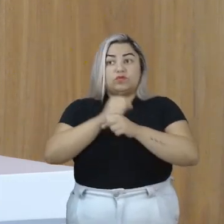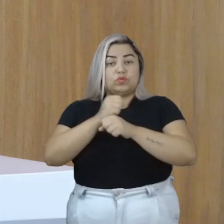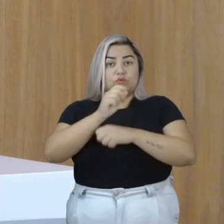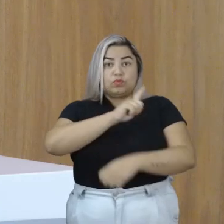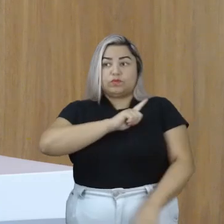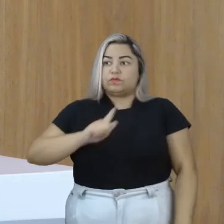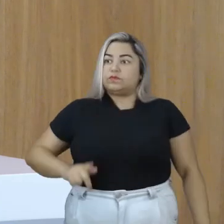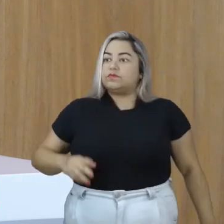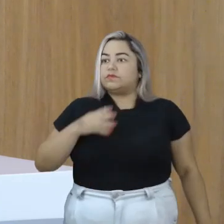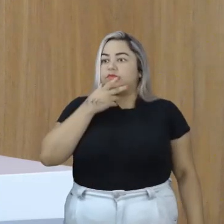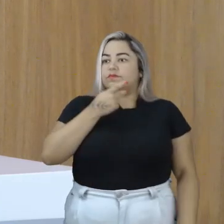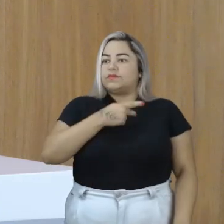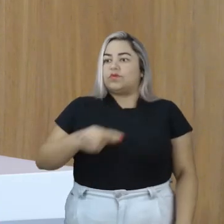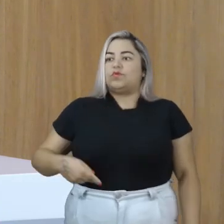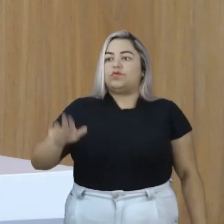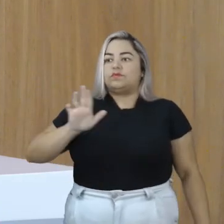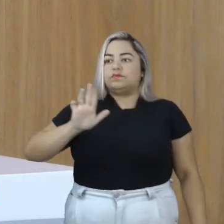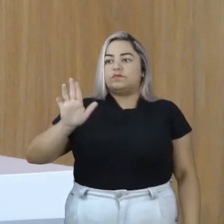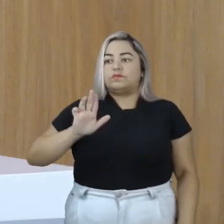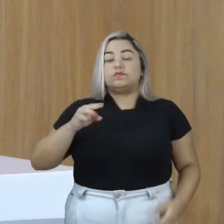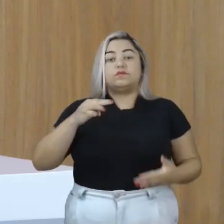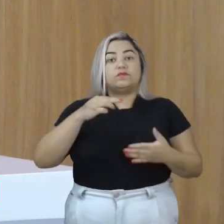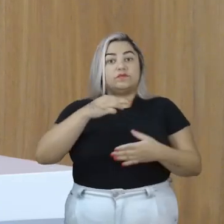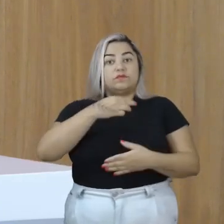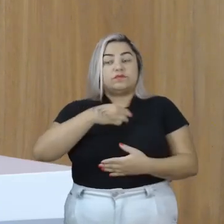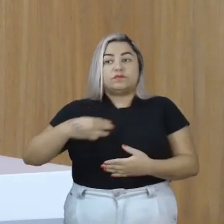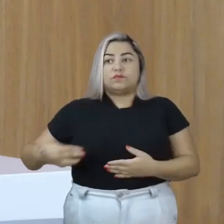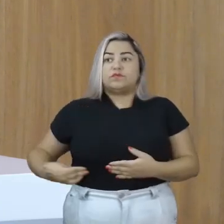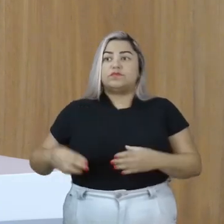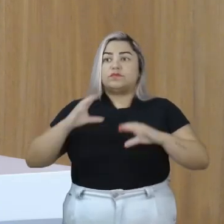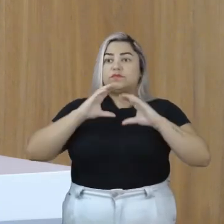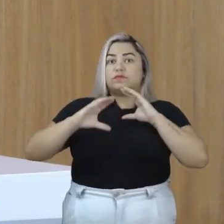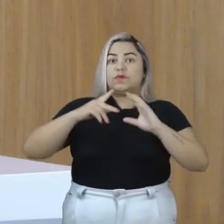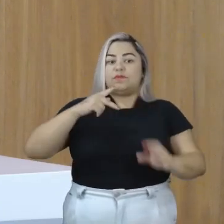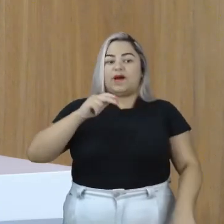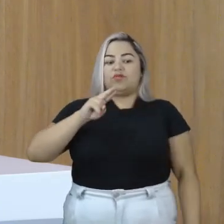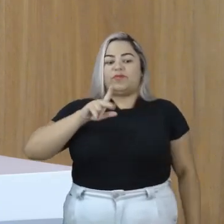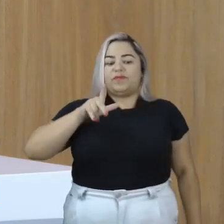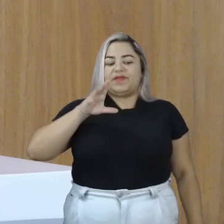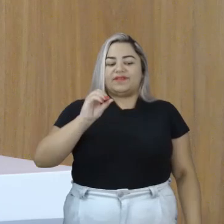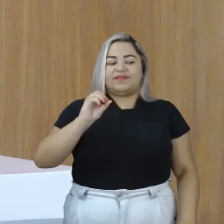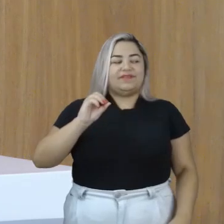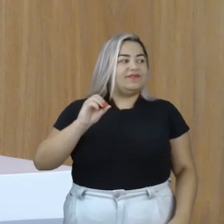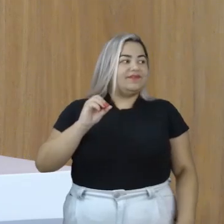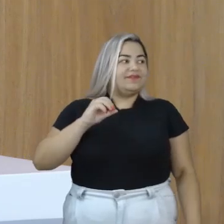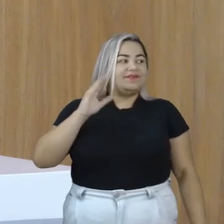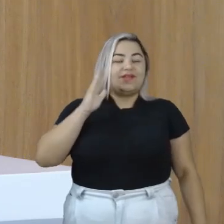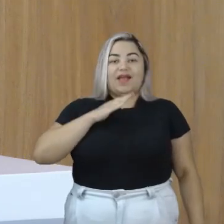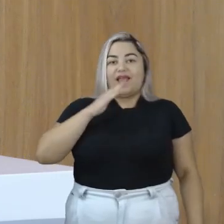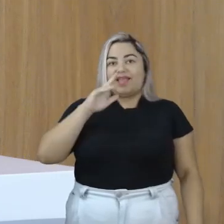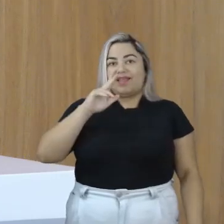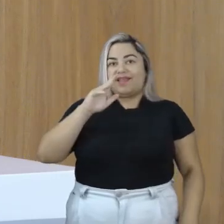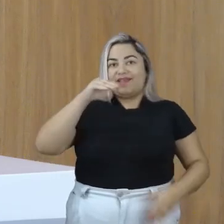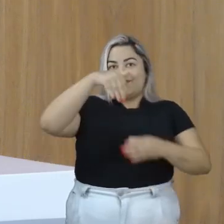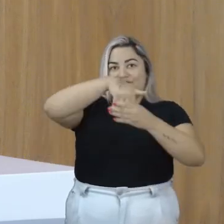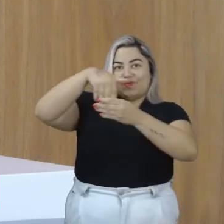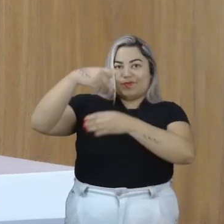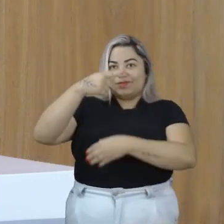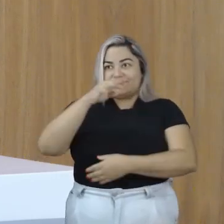governo do presidente Lula. E o ministro da Secretaria de Comunicação, Paulo Pimenta, fala da conferência eleitoral do